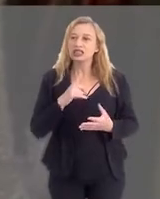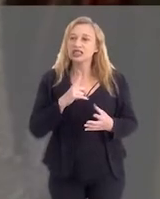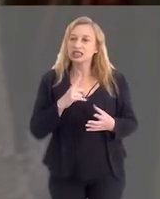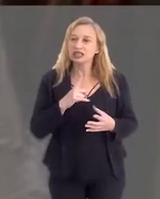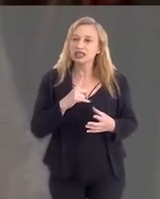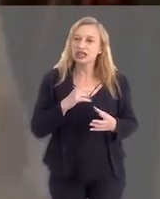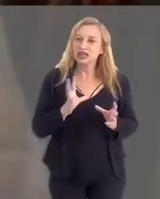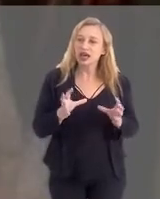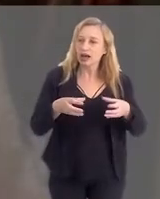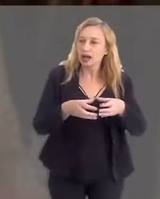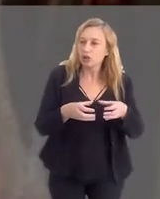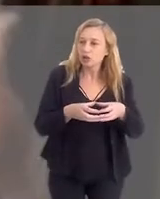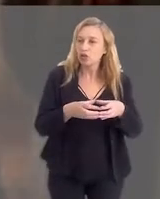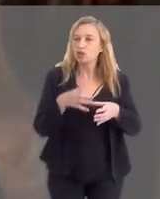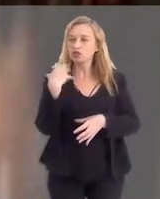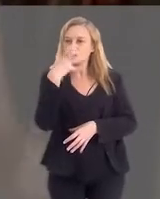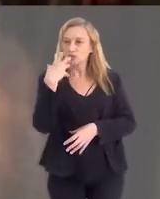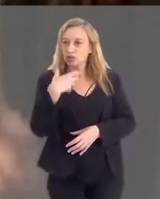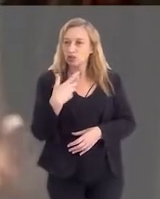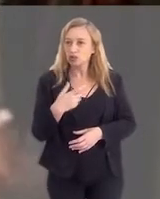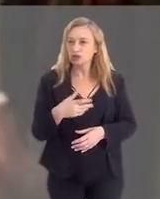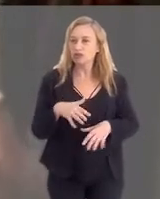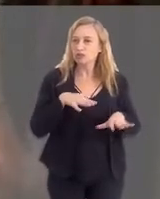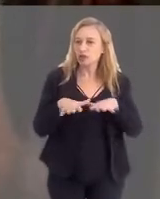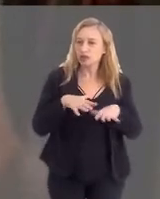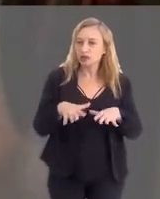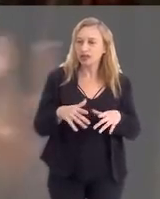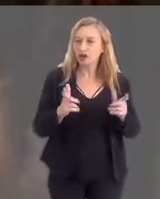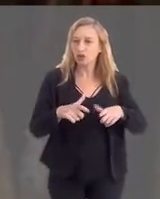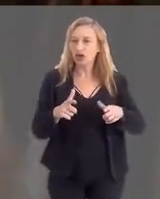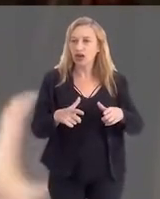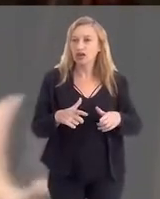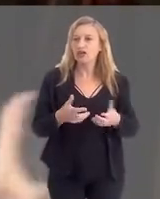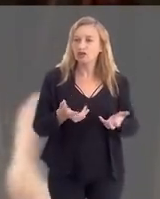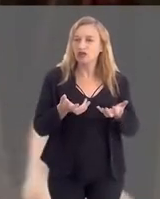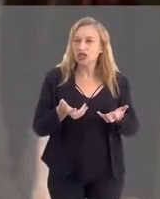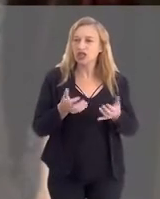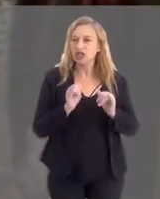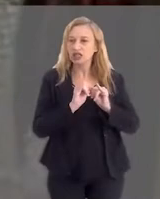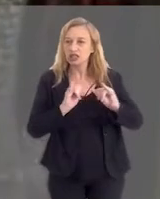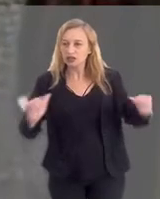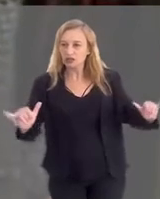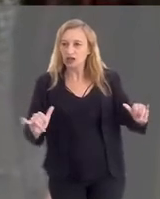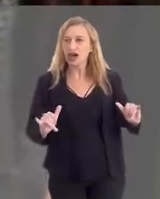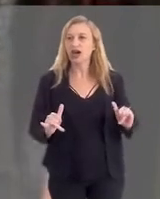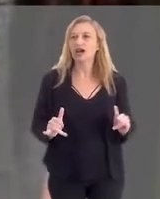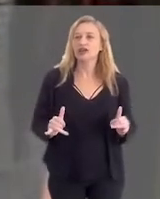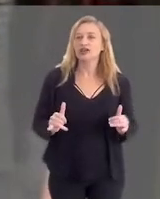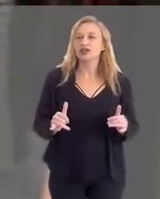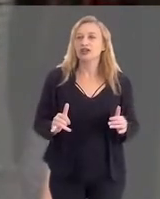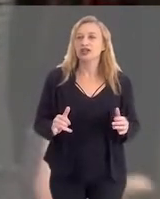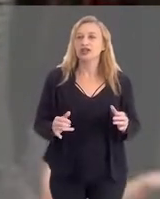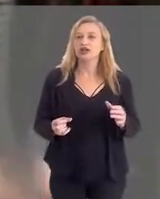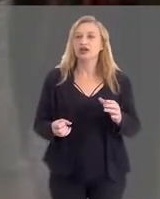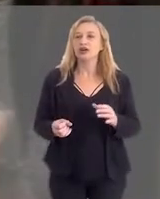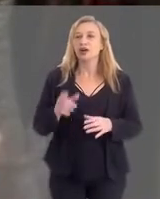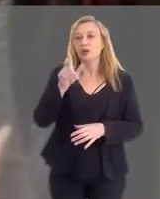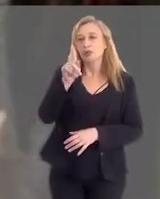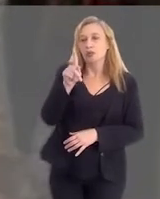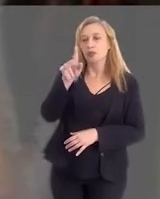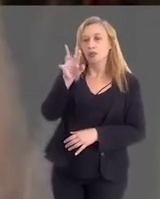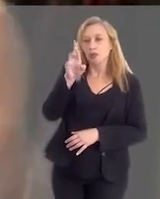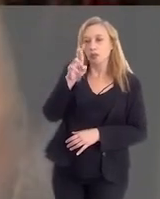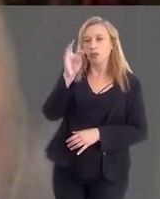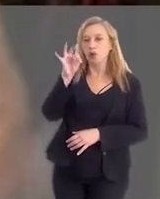fim de ter essas bandas, de movimentar o cenário, e quando eu quis que isso circulasse, eu acabo me